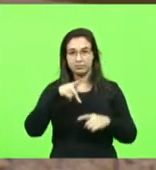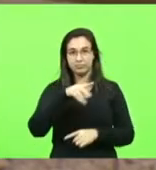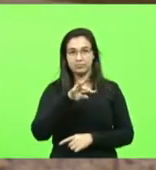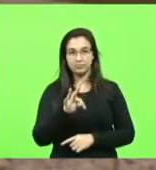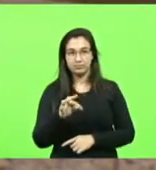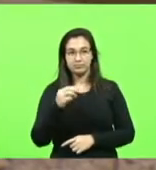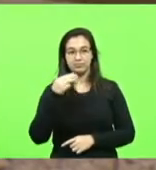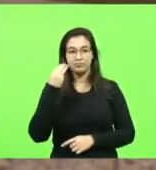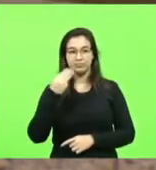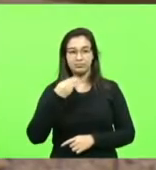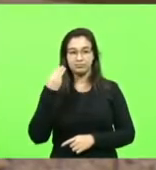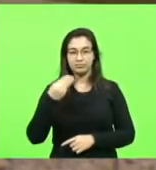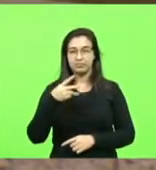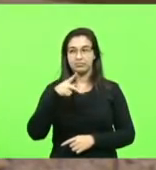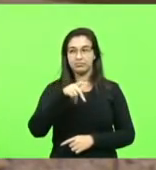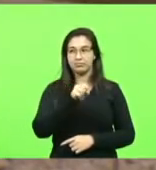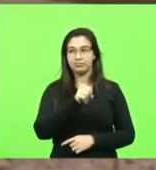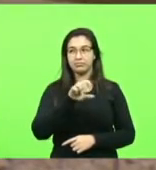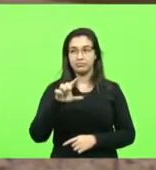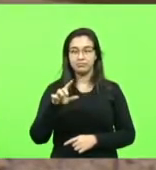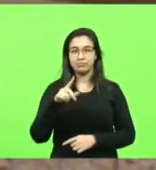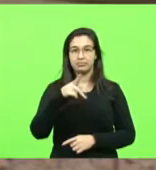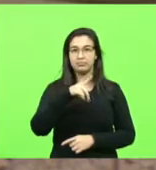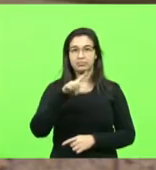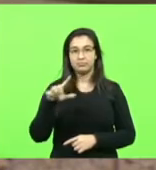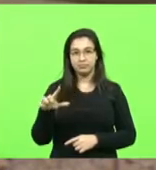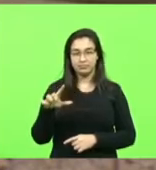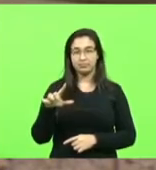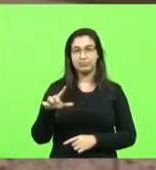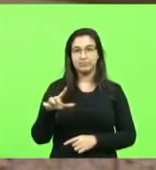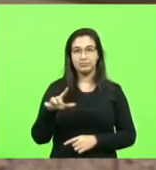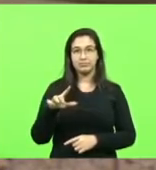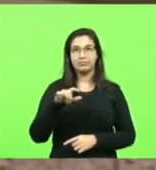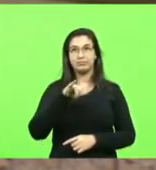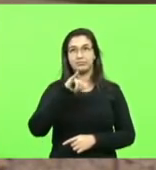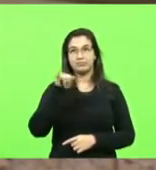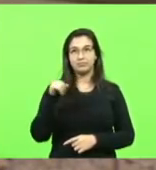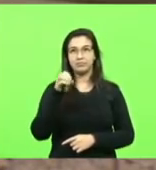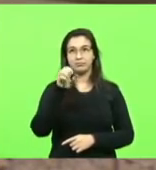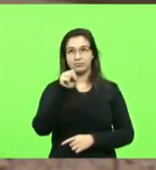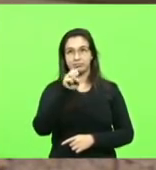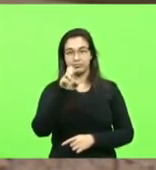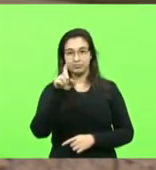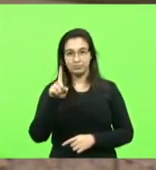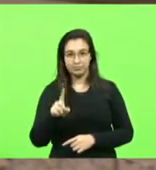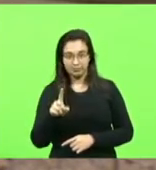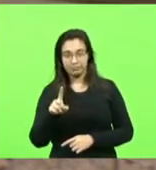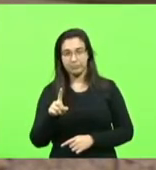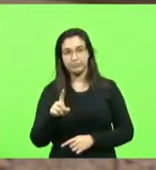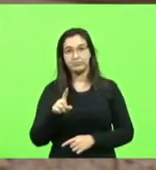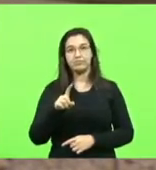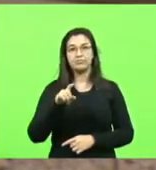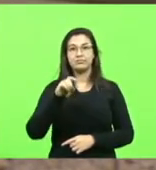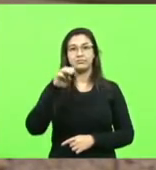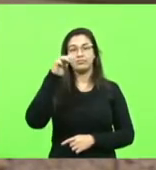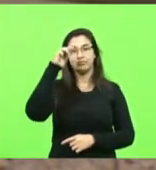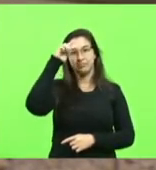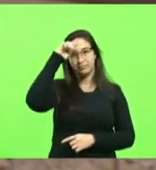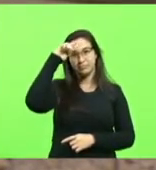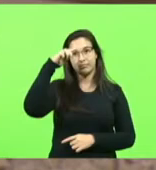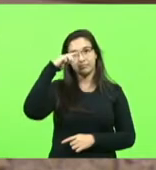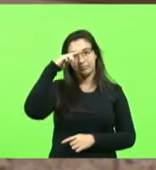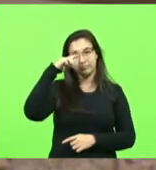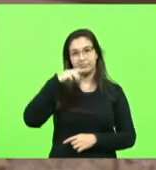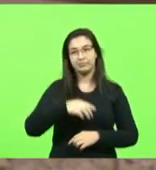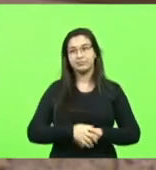Márcio Machado, bloco PSL-PL, José Milton Schaefer, bloco PP-PSB, Jean Kuhlmann, bloco PSD-PSC.